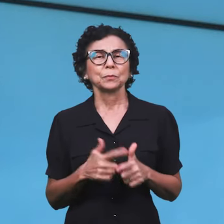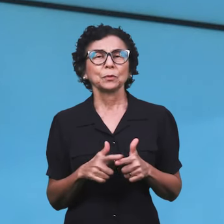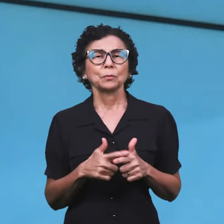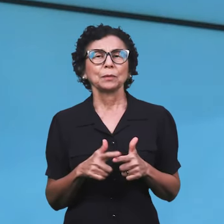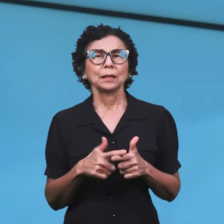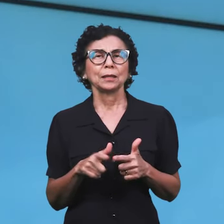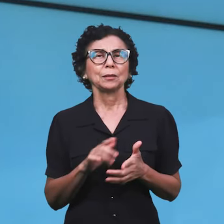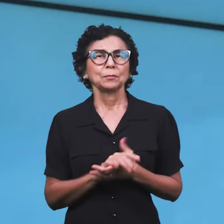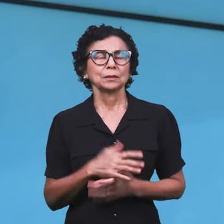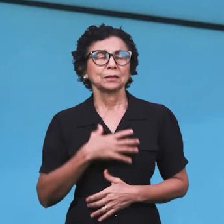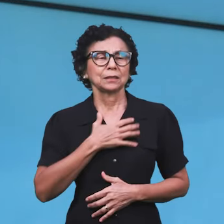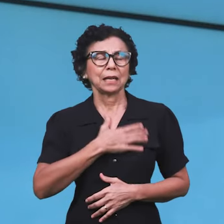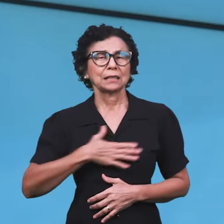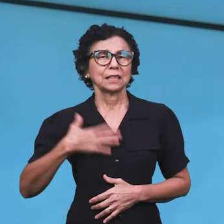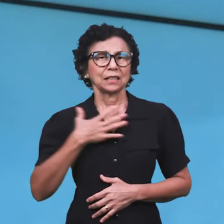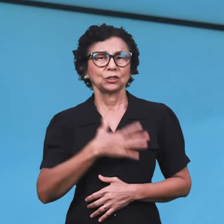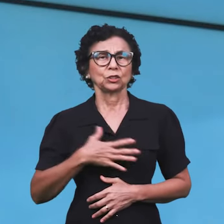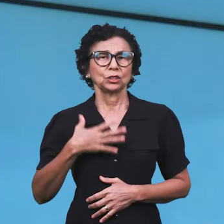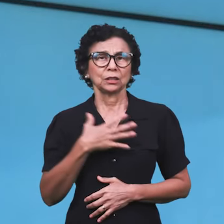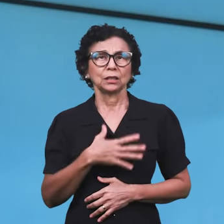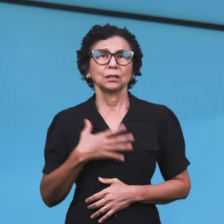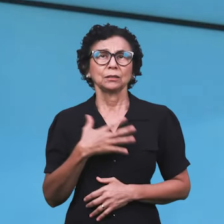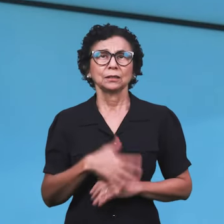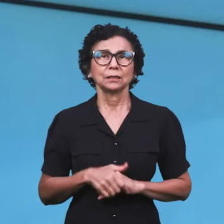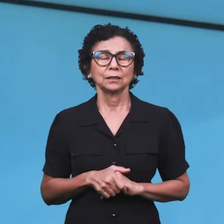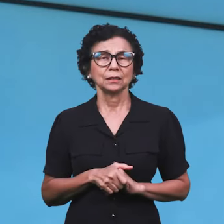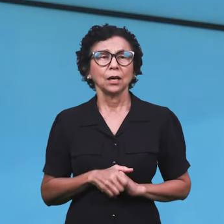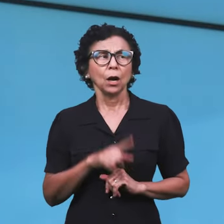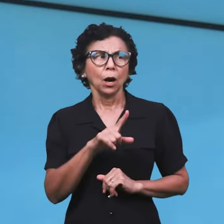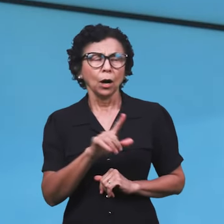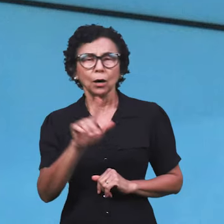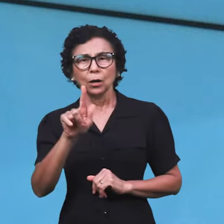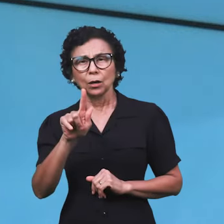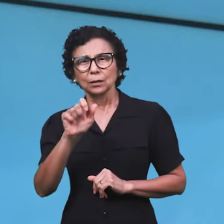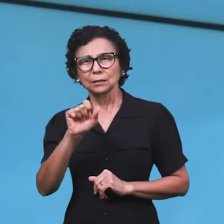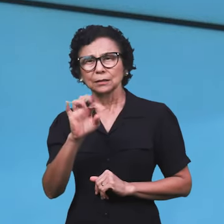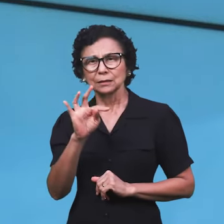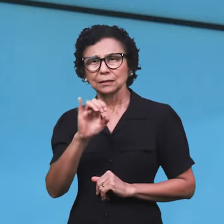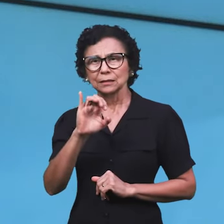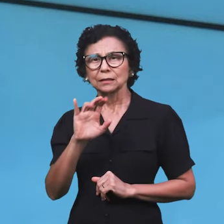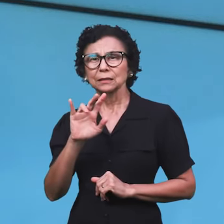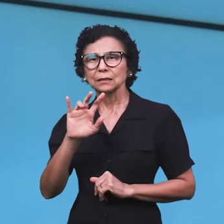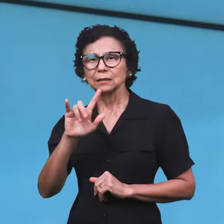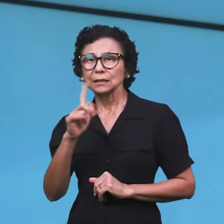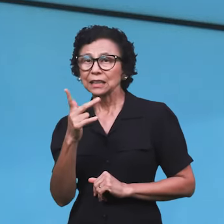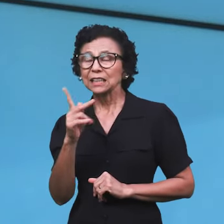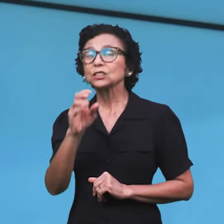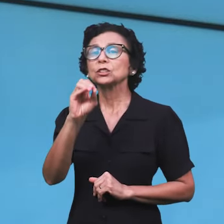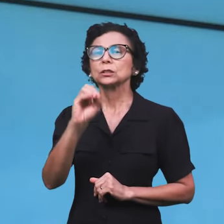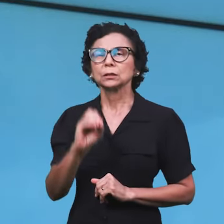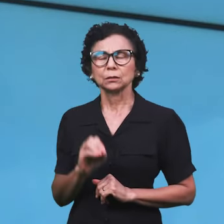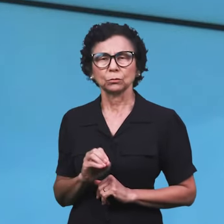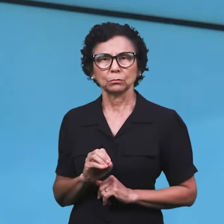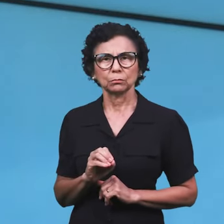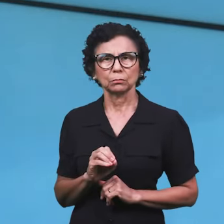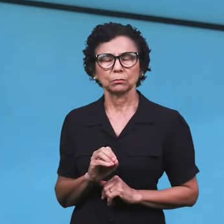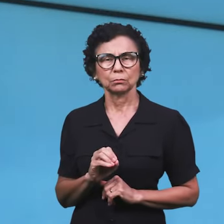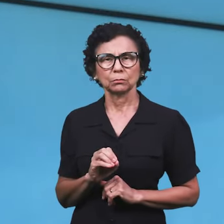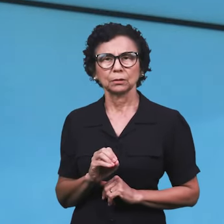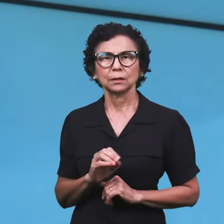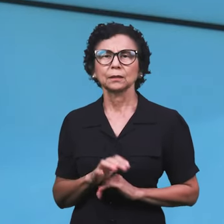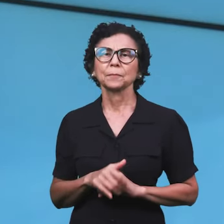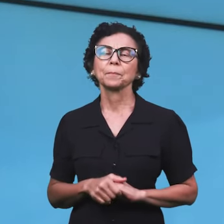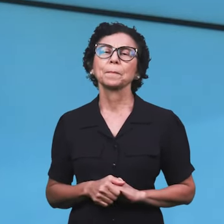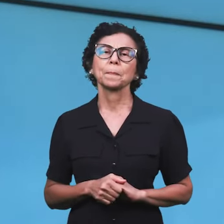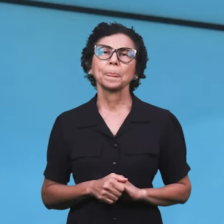dúvida também frequente, porque a gente fala muito, né? Isso é gatilho. O que é gatilho, gente? Então, gatilho é o que desencadeia